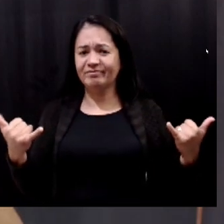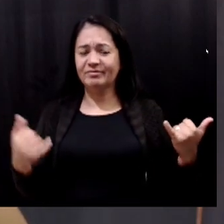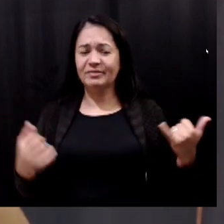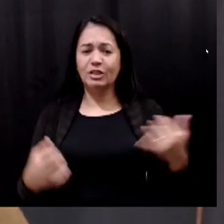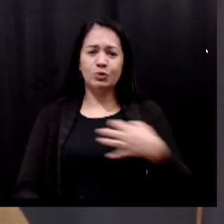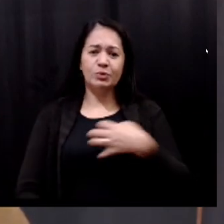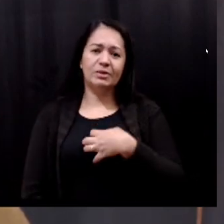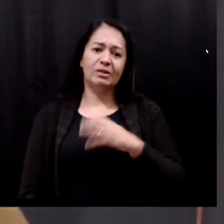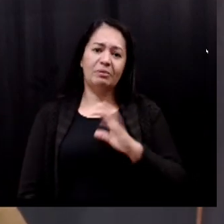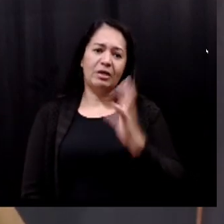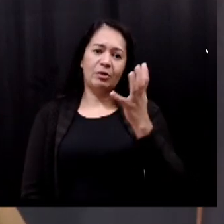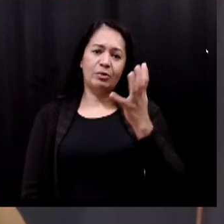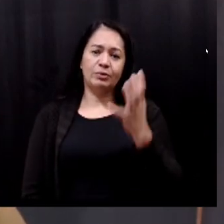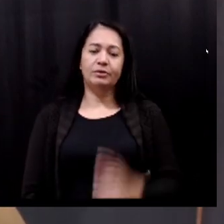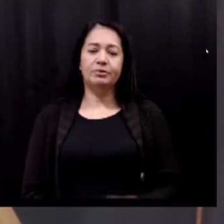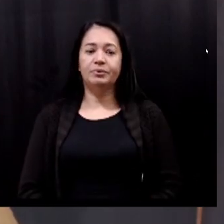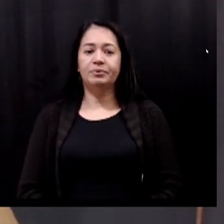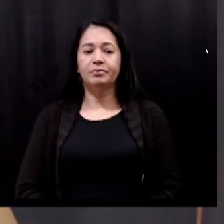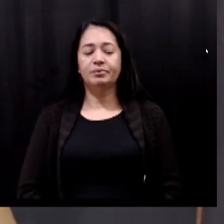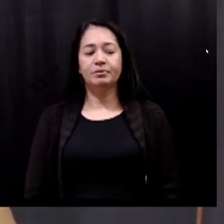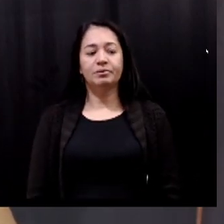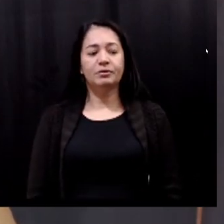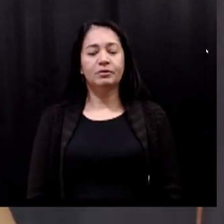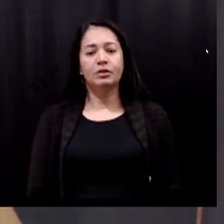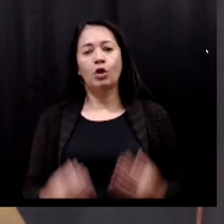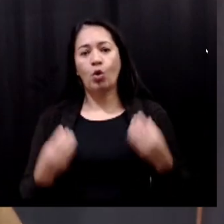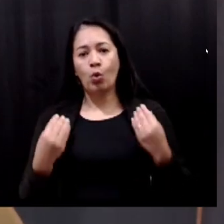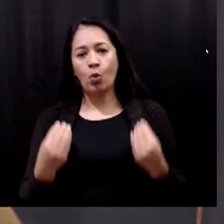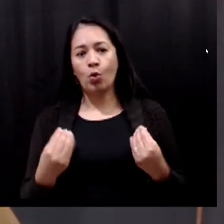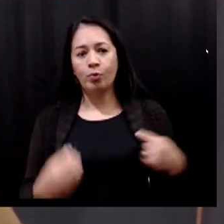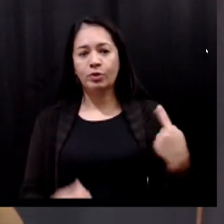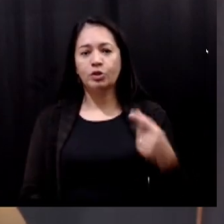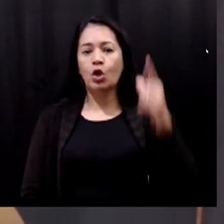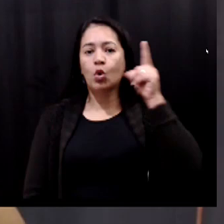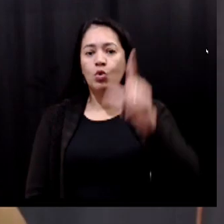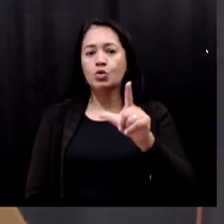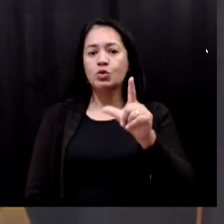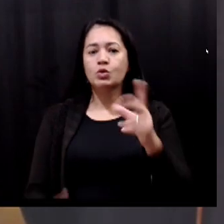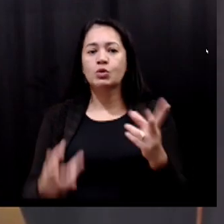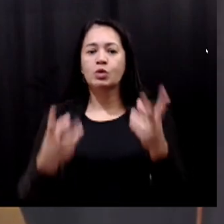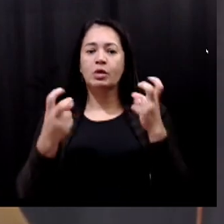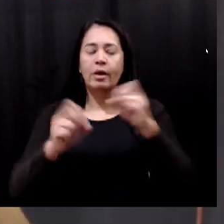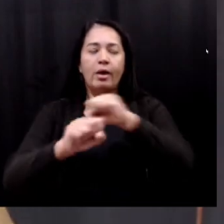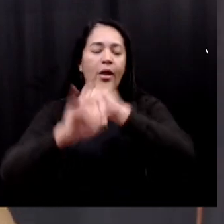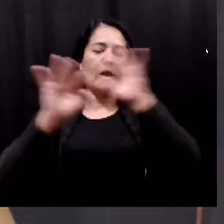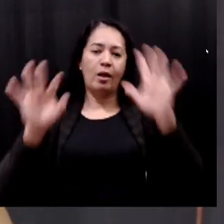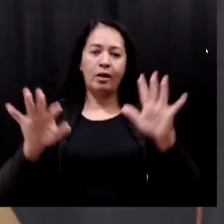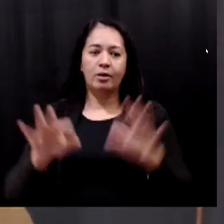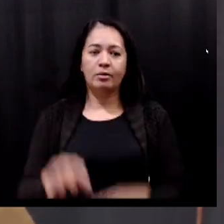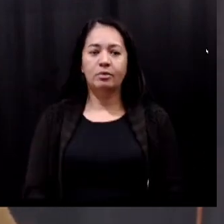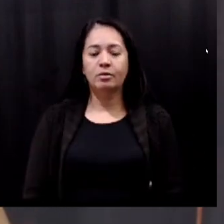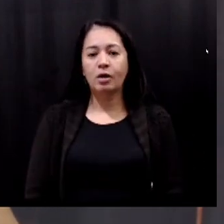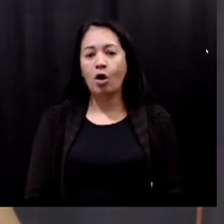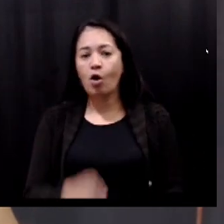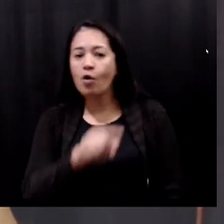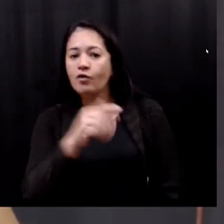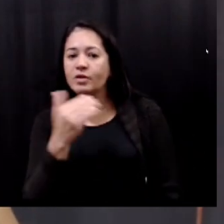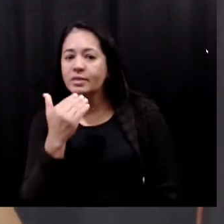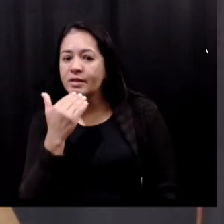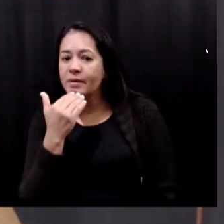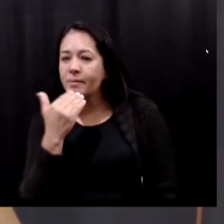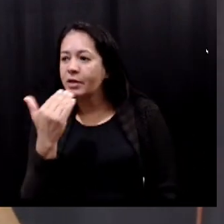né? Como que a gente consegue identificar? É muito claro. Se assim, você pede ajuda, ninguém te ajuda, você